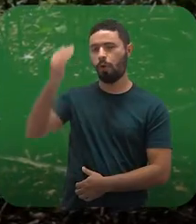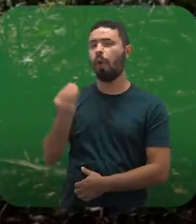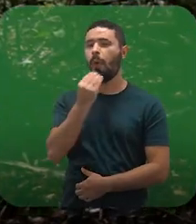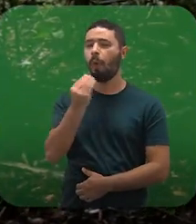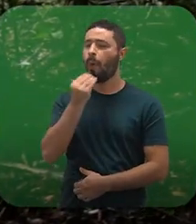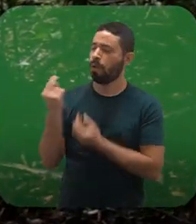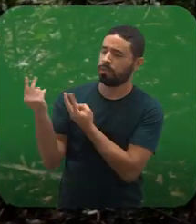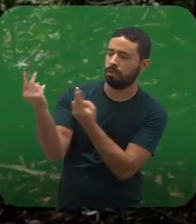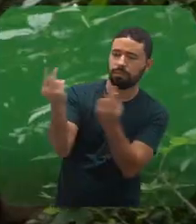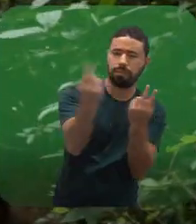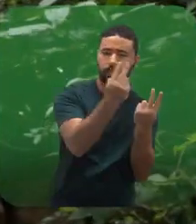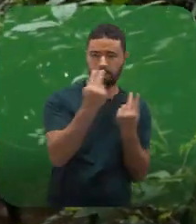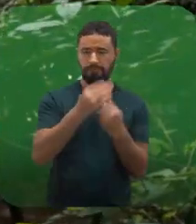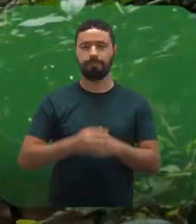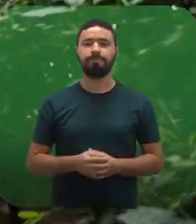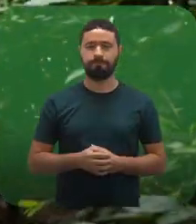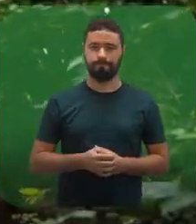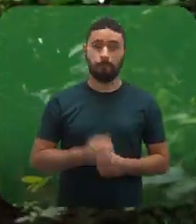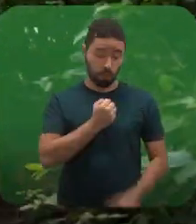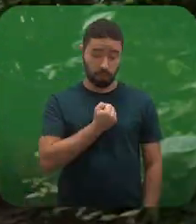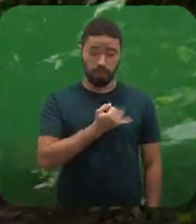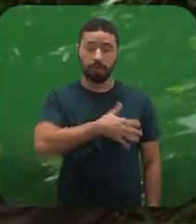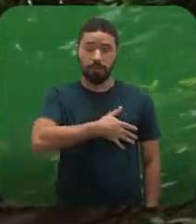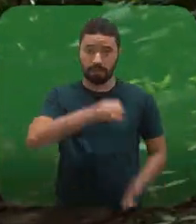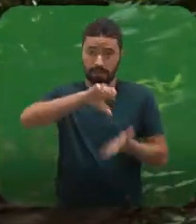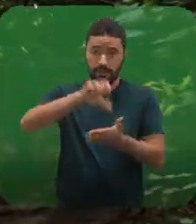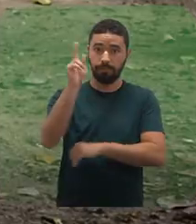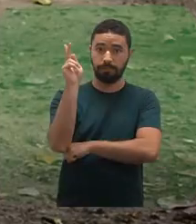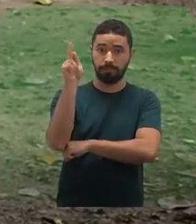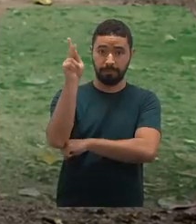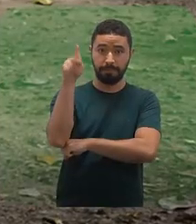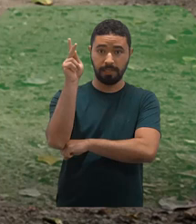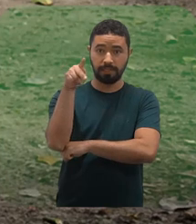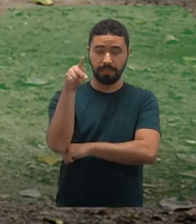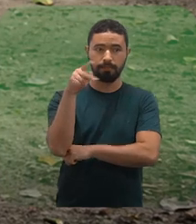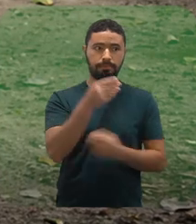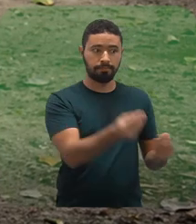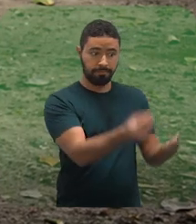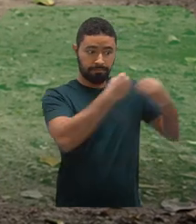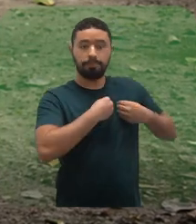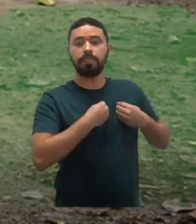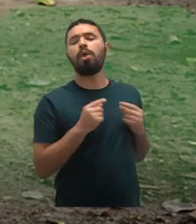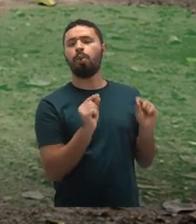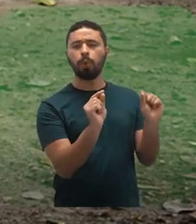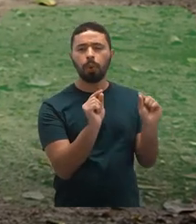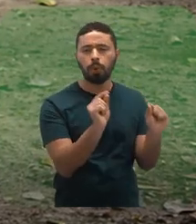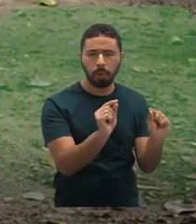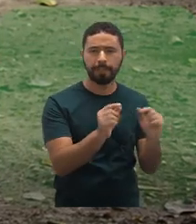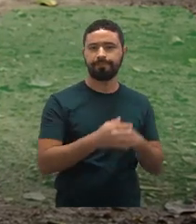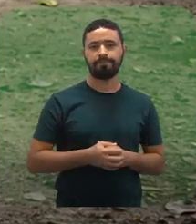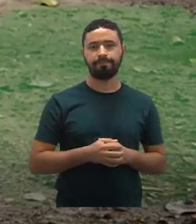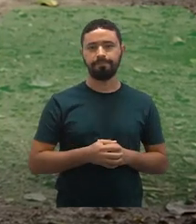oportunizar outros a ter essa mesma educação. O IFPE, Campus Pesqueira, me